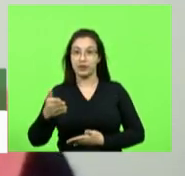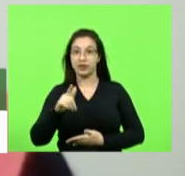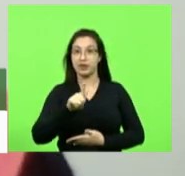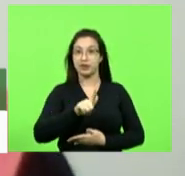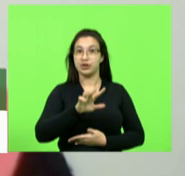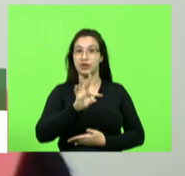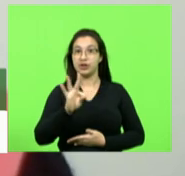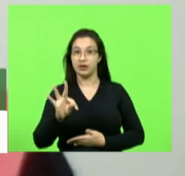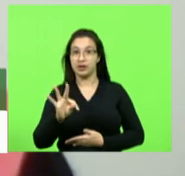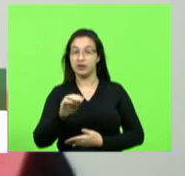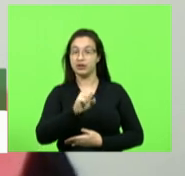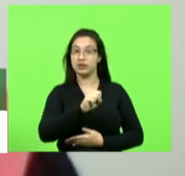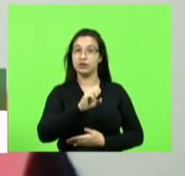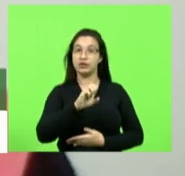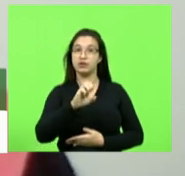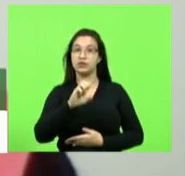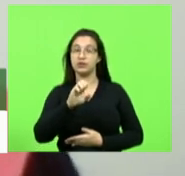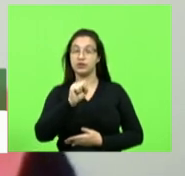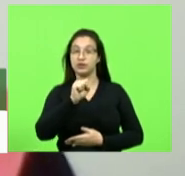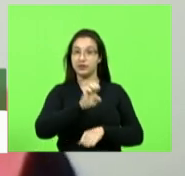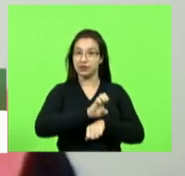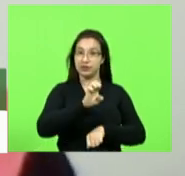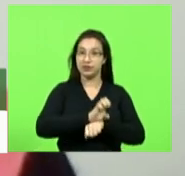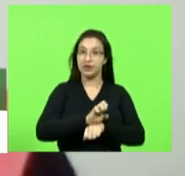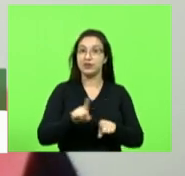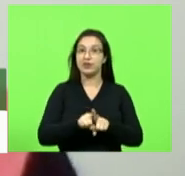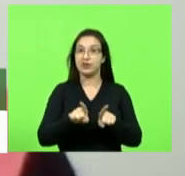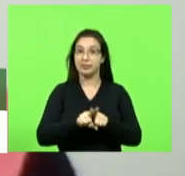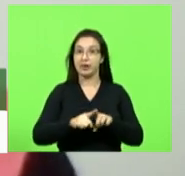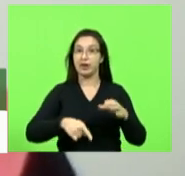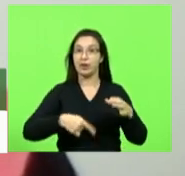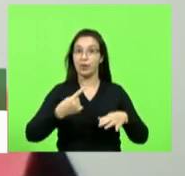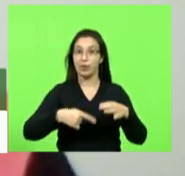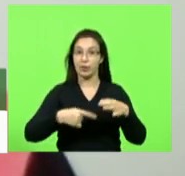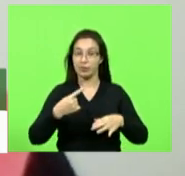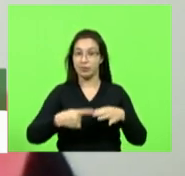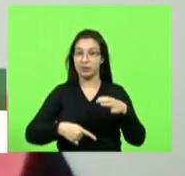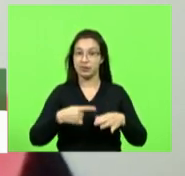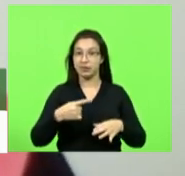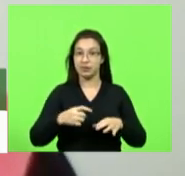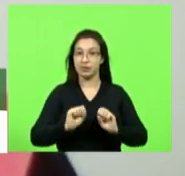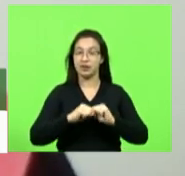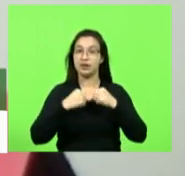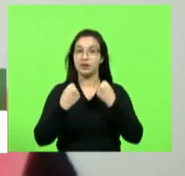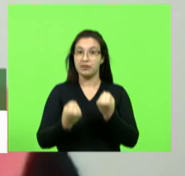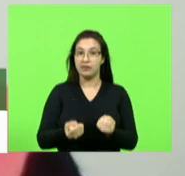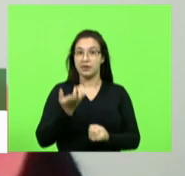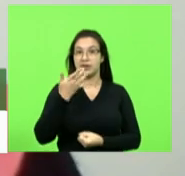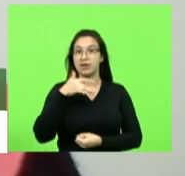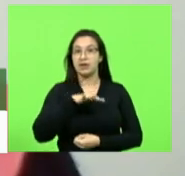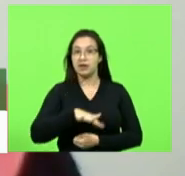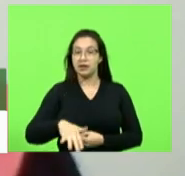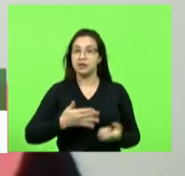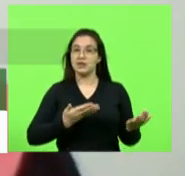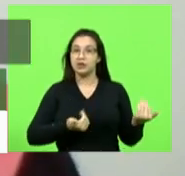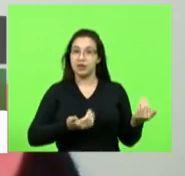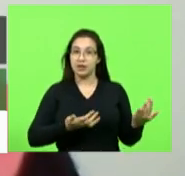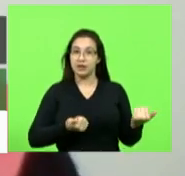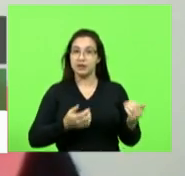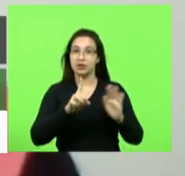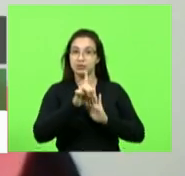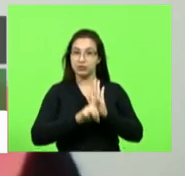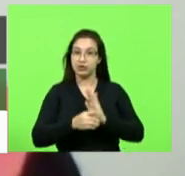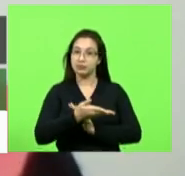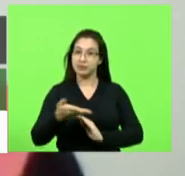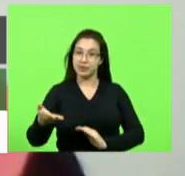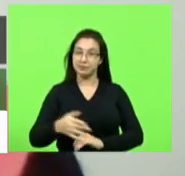deste GT estadual e da Comissão de Defesa dos Direitos da Criança e do Adolescente. Já